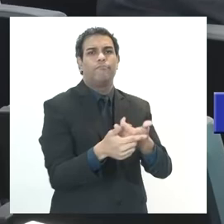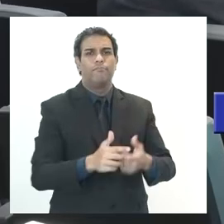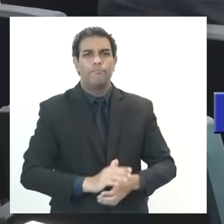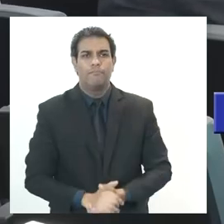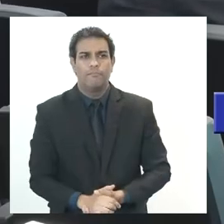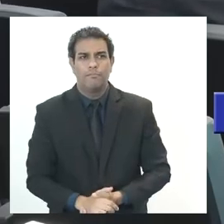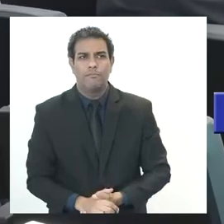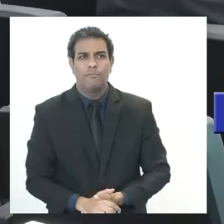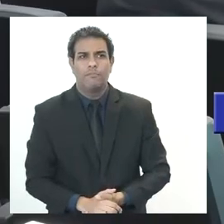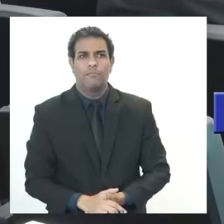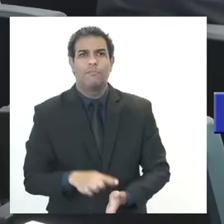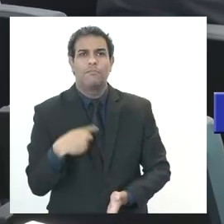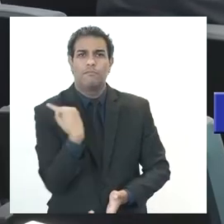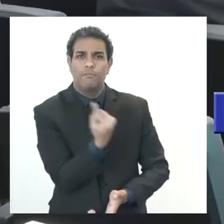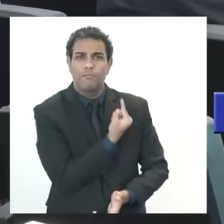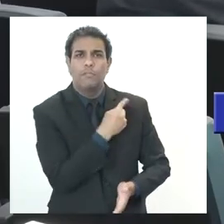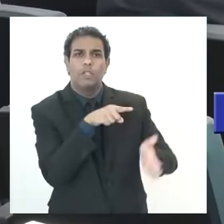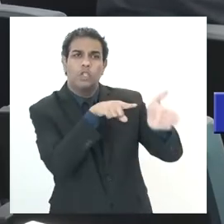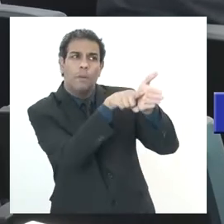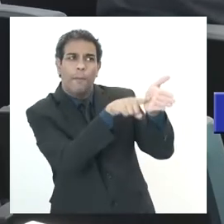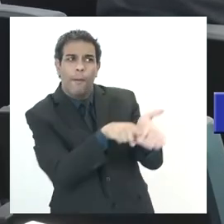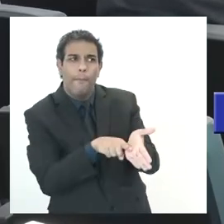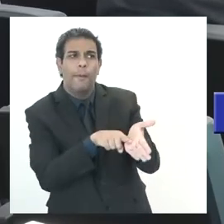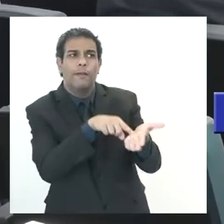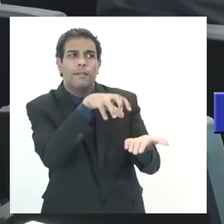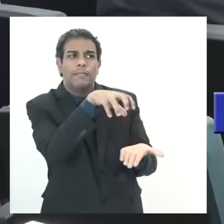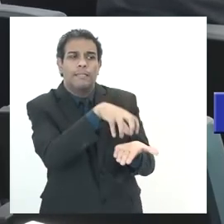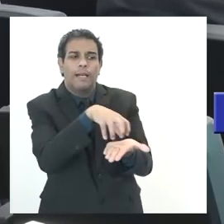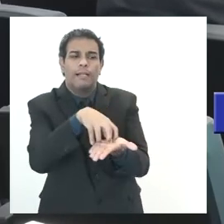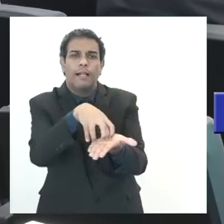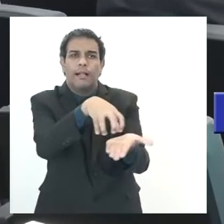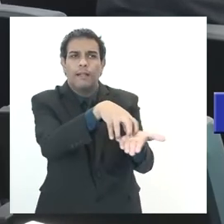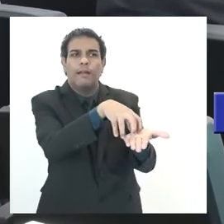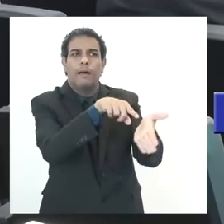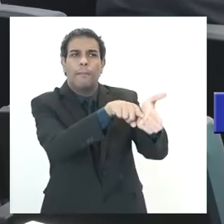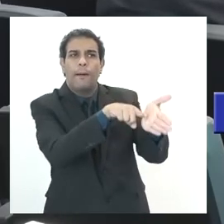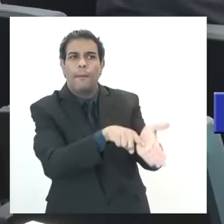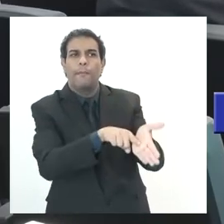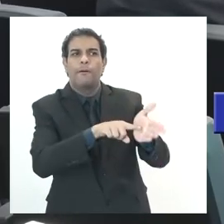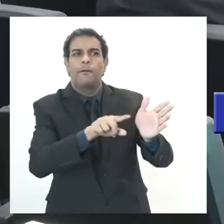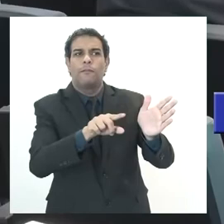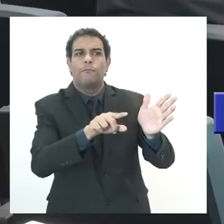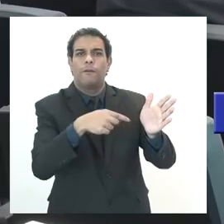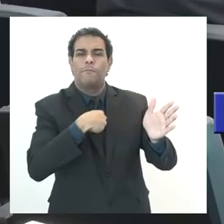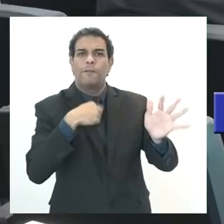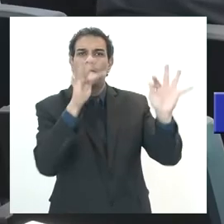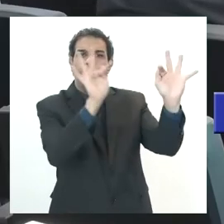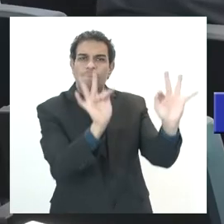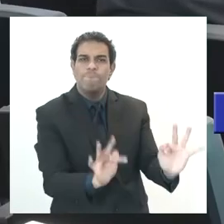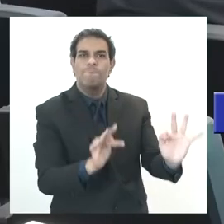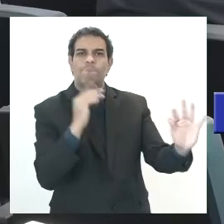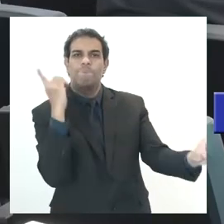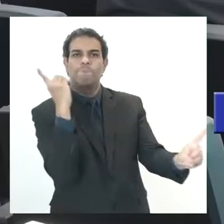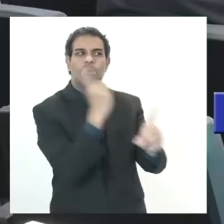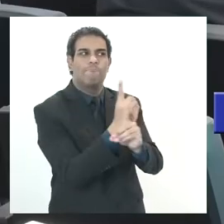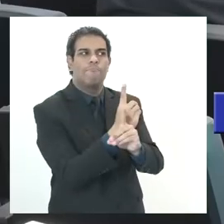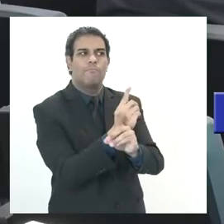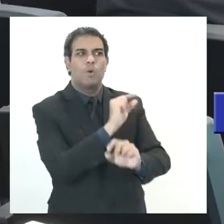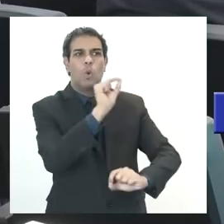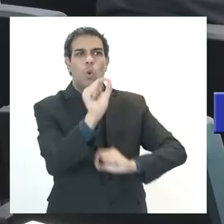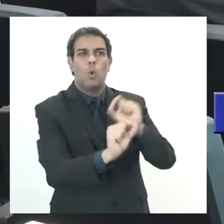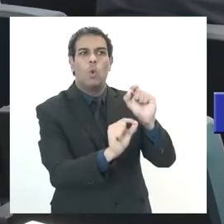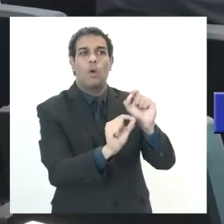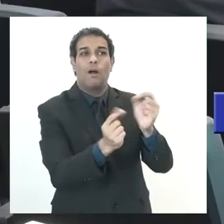os nossos centros de pesquisa que não são poucos Então eu fico feliz por que que você vai ser a última